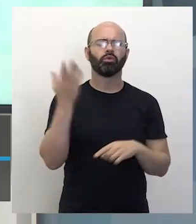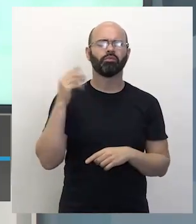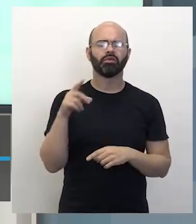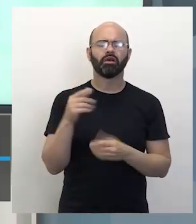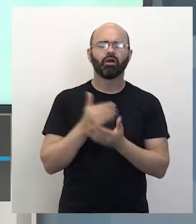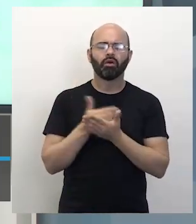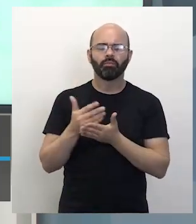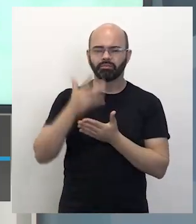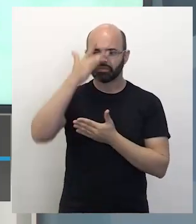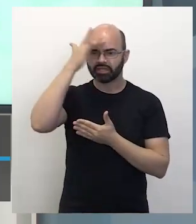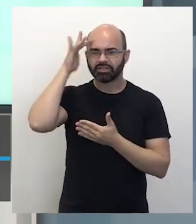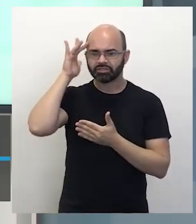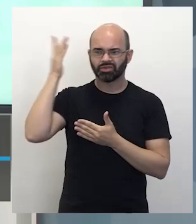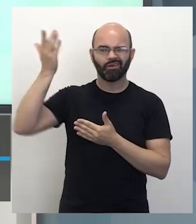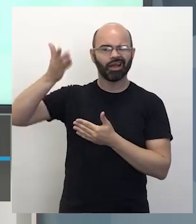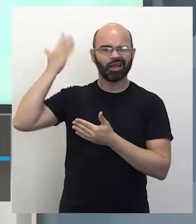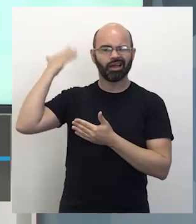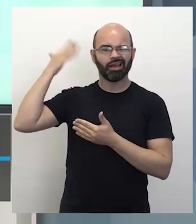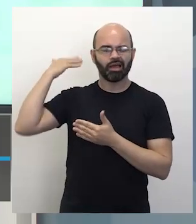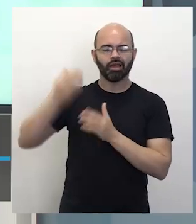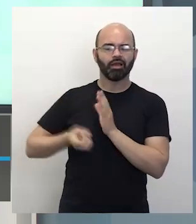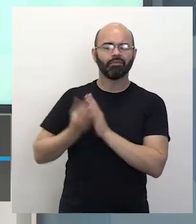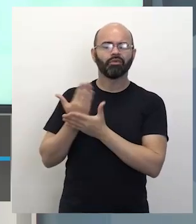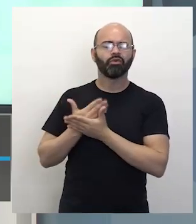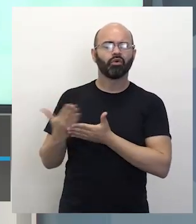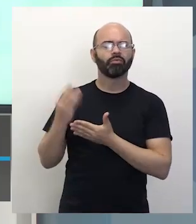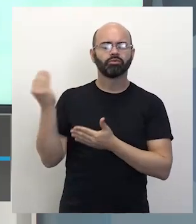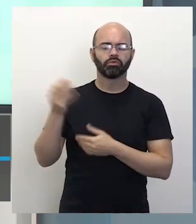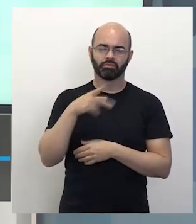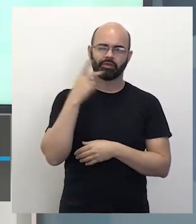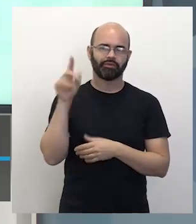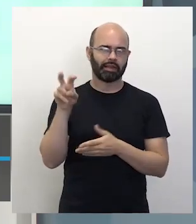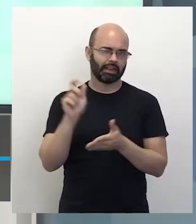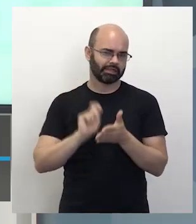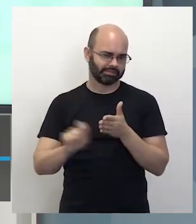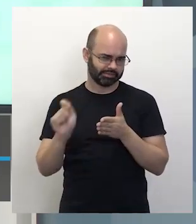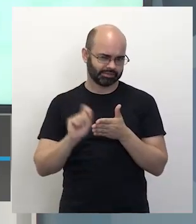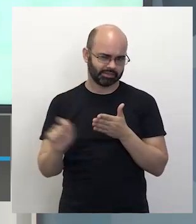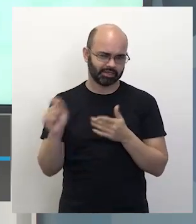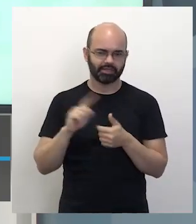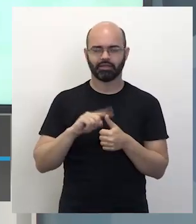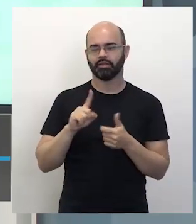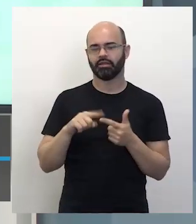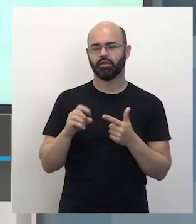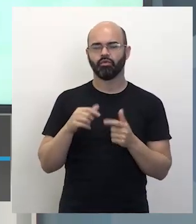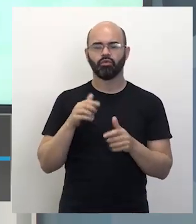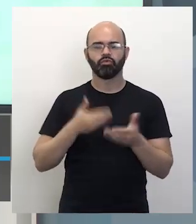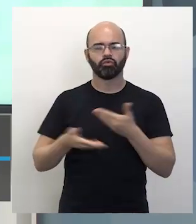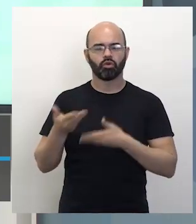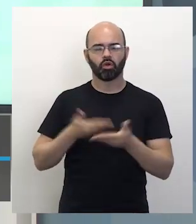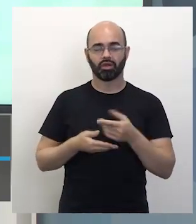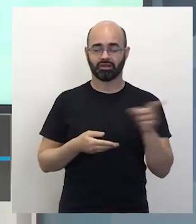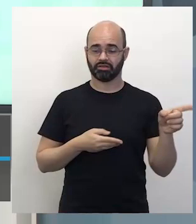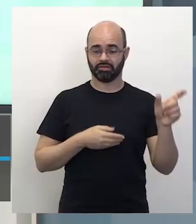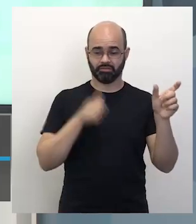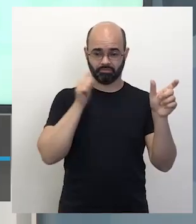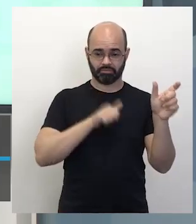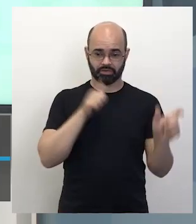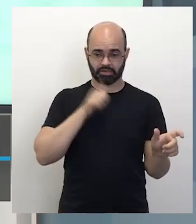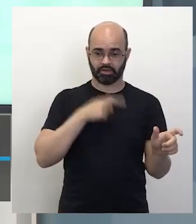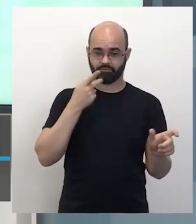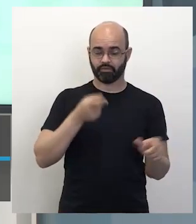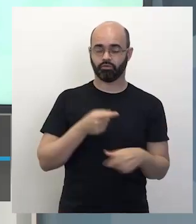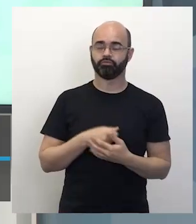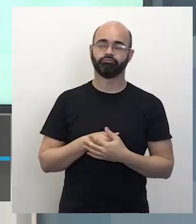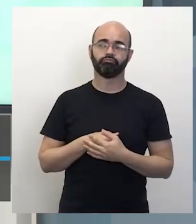sobre, talvez, a escrita ou coisas relacionadas a trocas, e ela disse assim, o primeiro sinal de